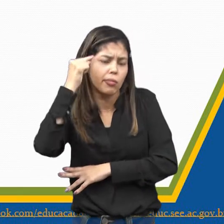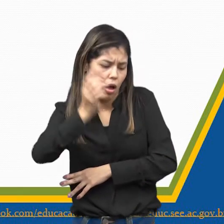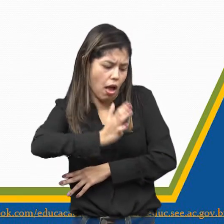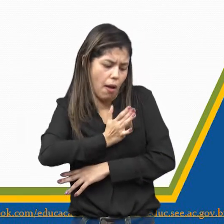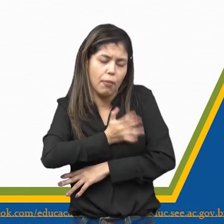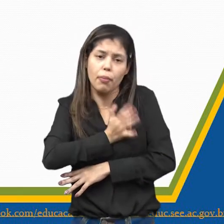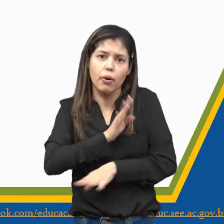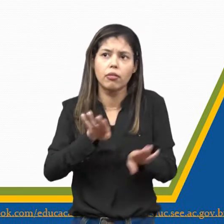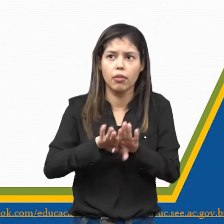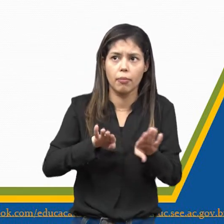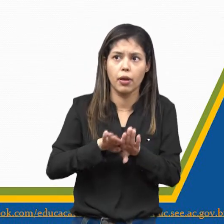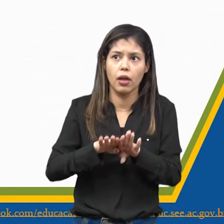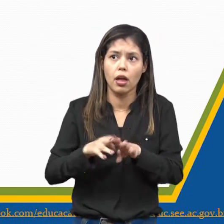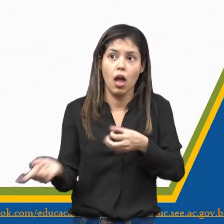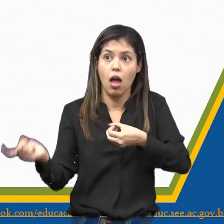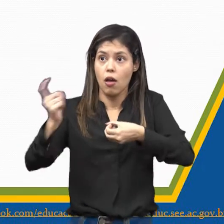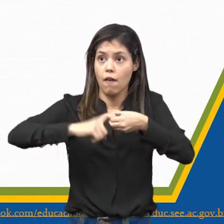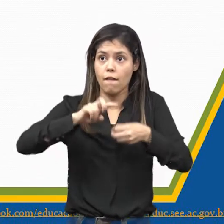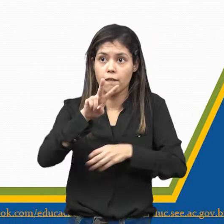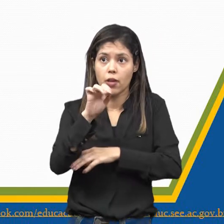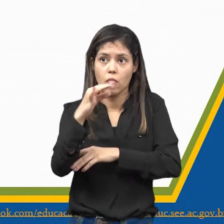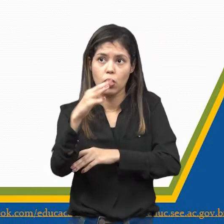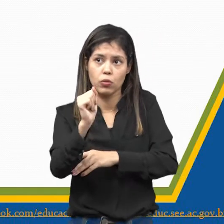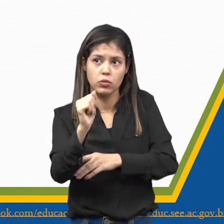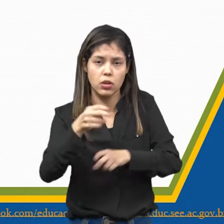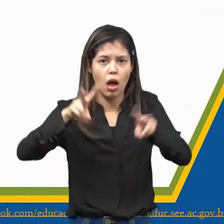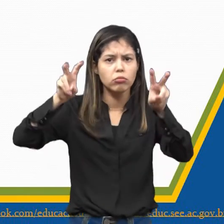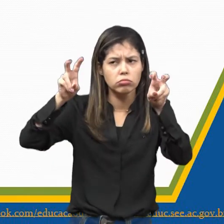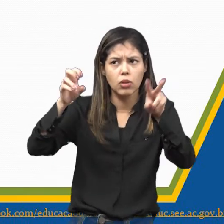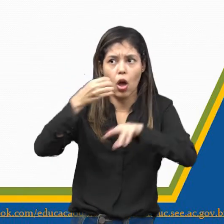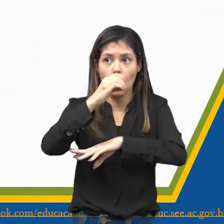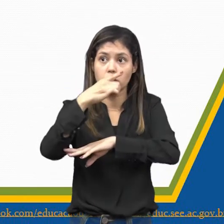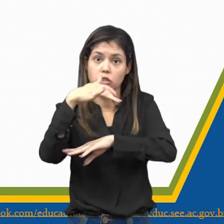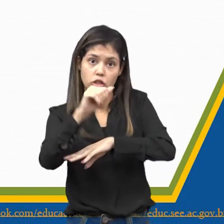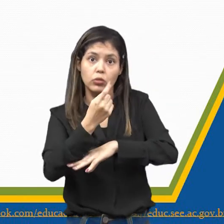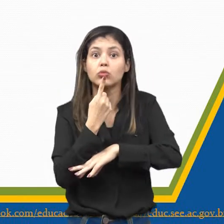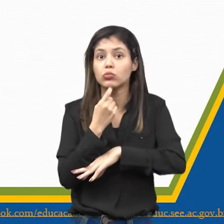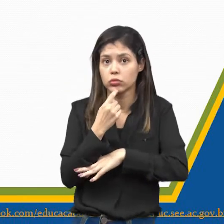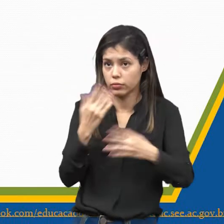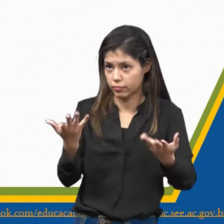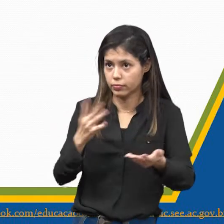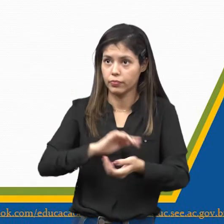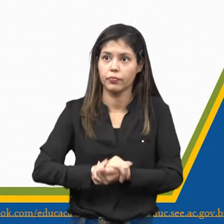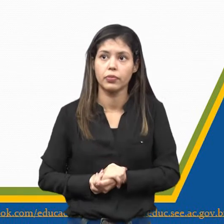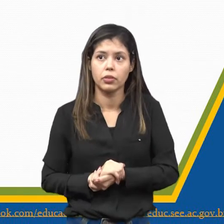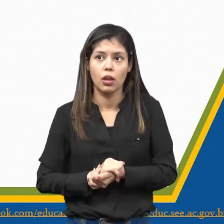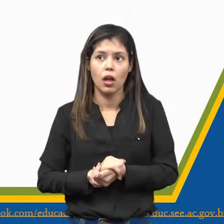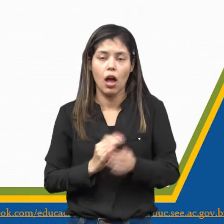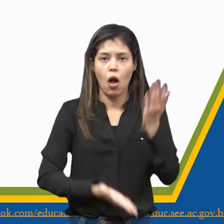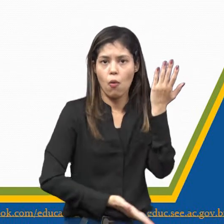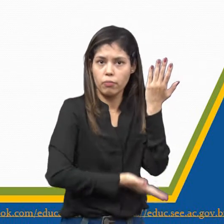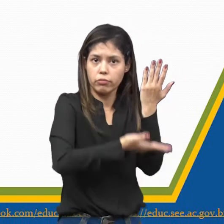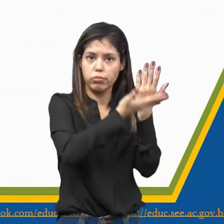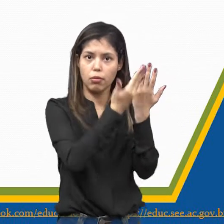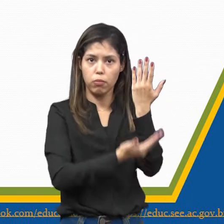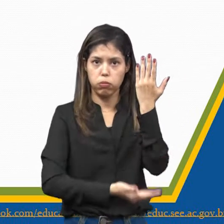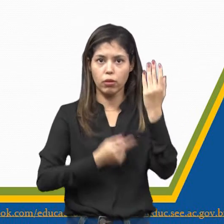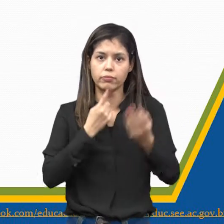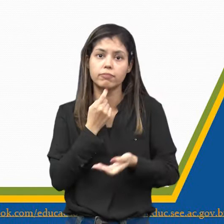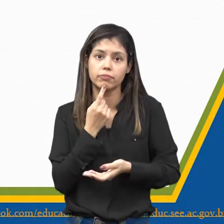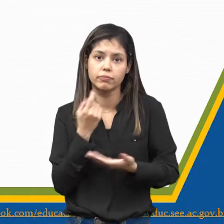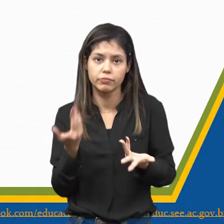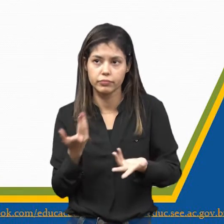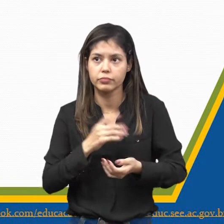eficiência cardíaca, do nosso retorno venoso, do conteúdo de oxigênio no nosso sangue, aumento também do volume